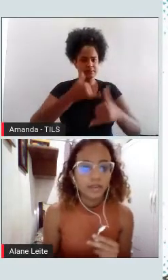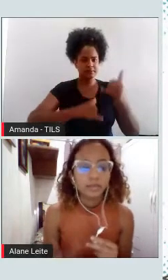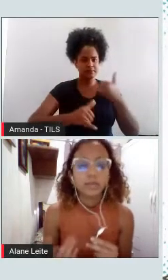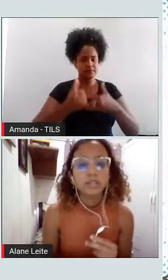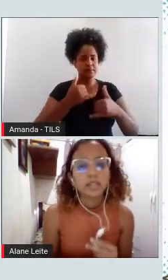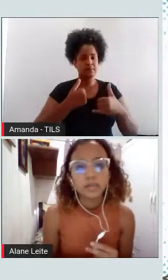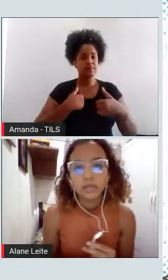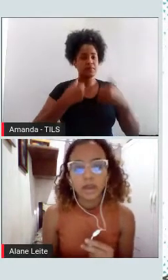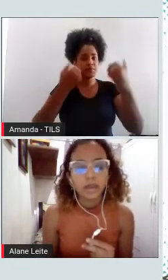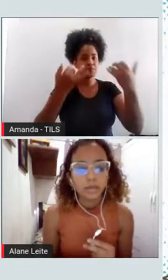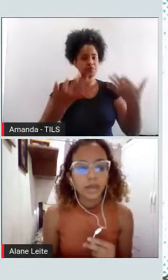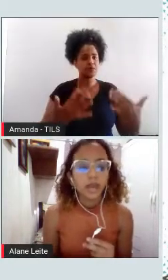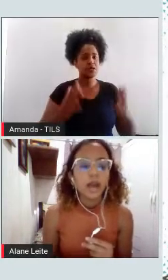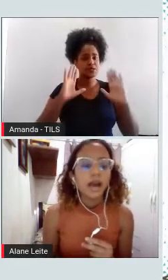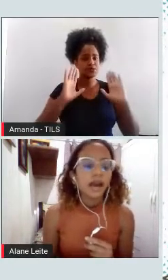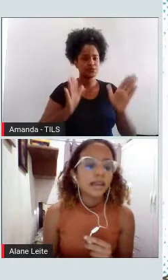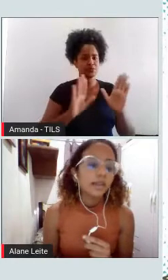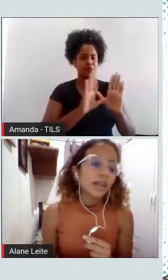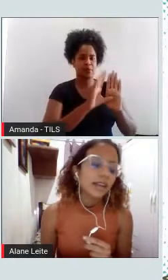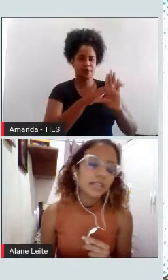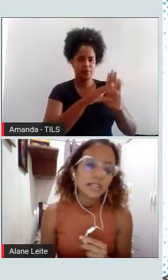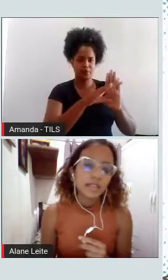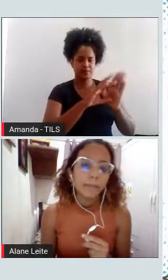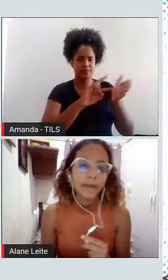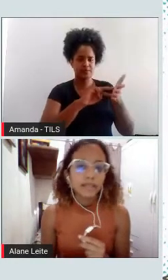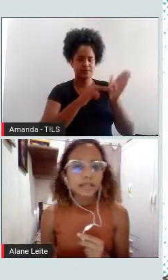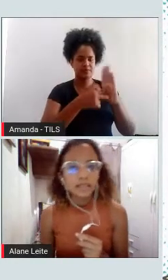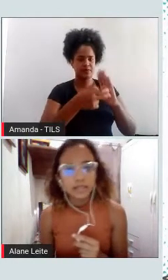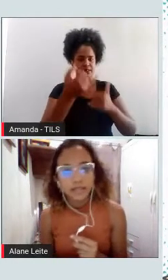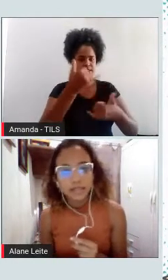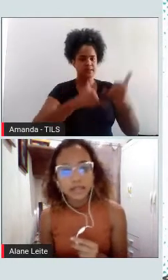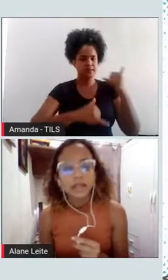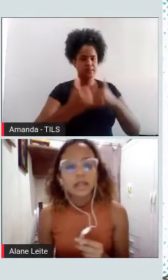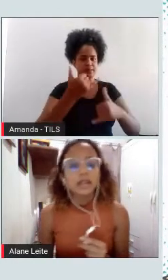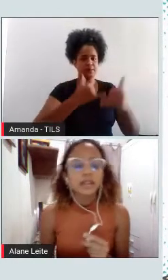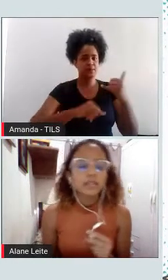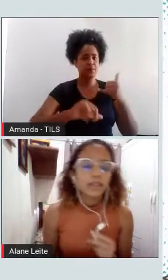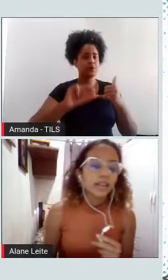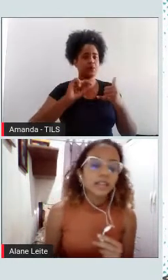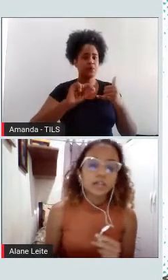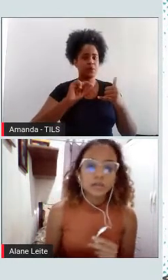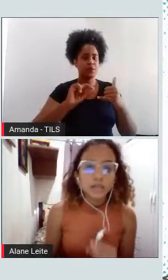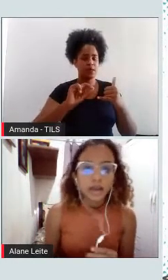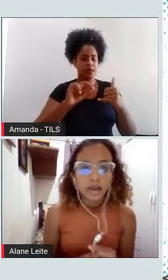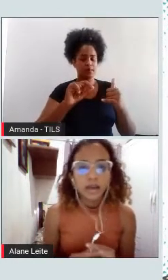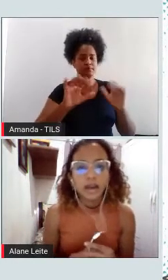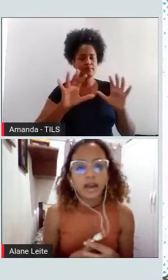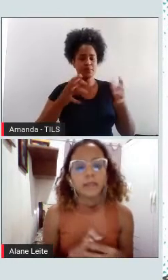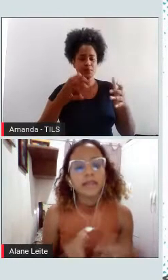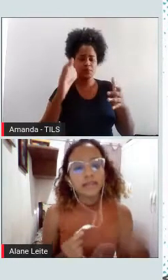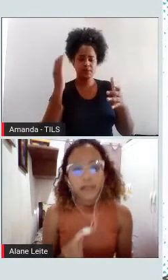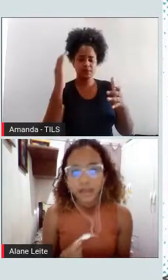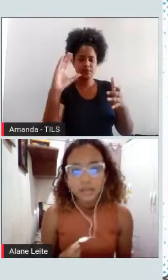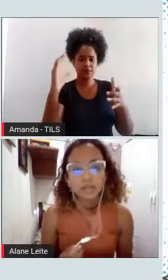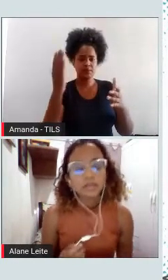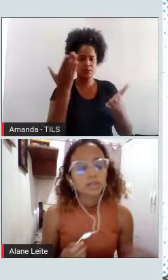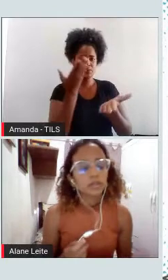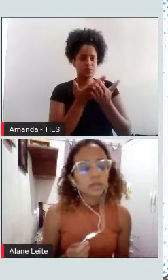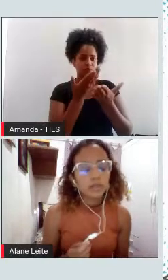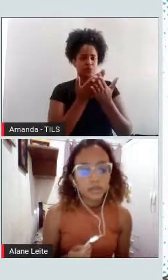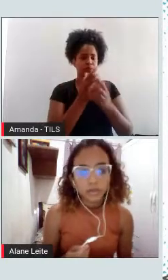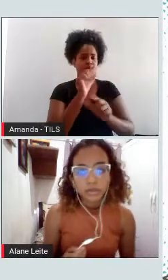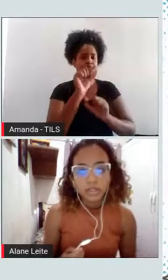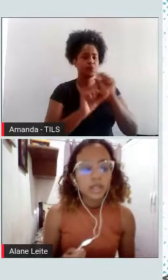é, o conceito do que é a química. A química ela vai ser a parte da ciência que vai estudar a matéria,